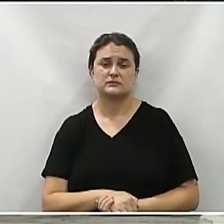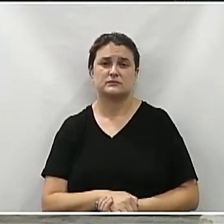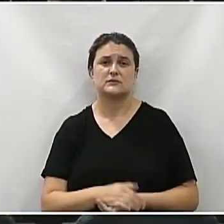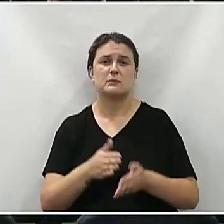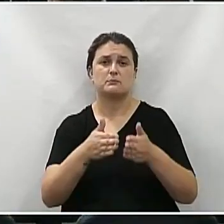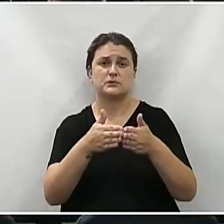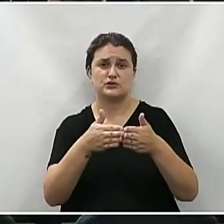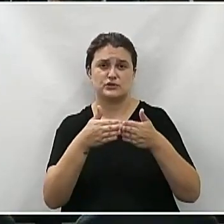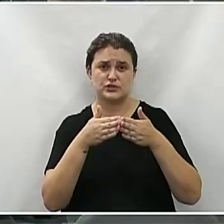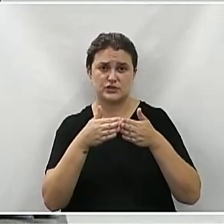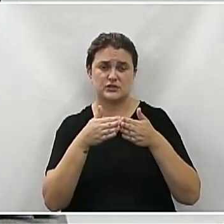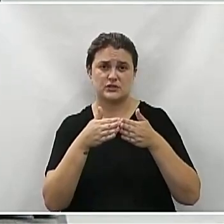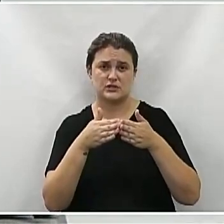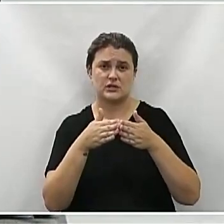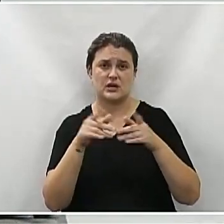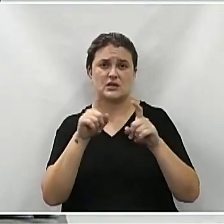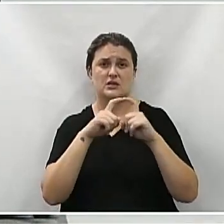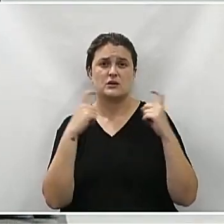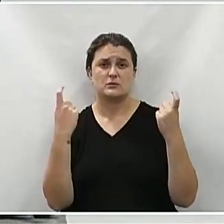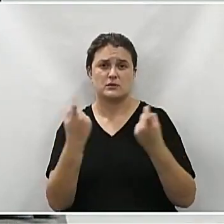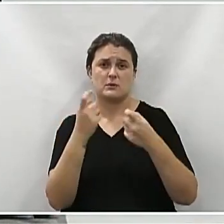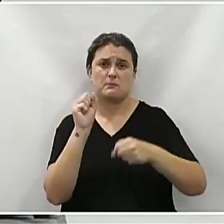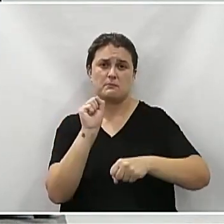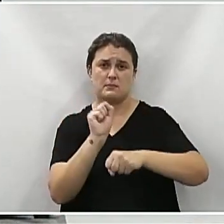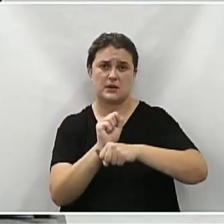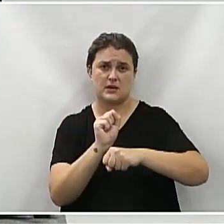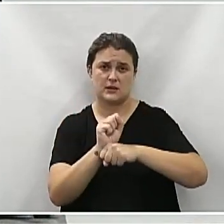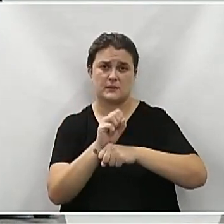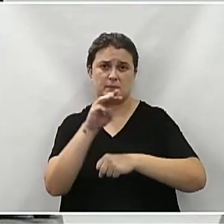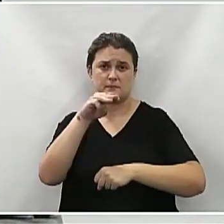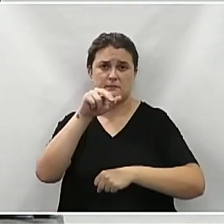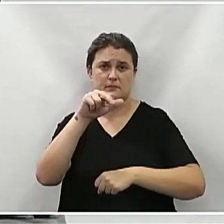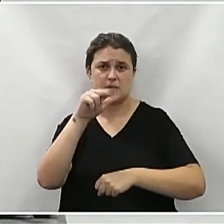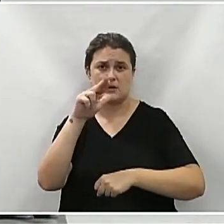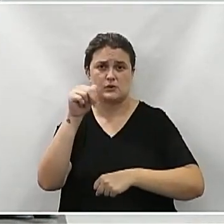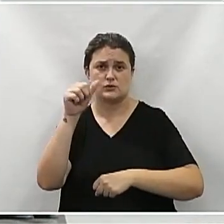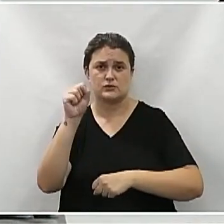solicito que a sessão não seja interrompida senhor Marcos